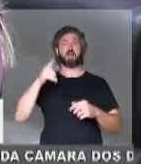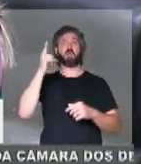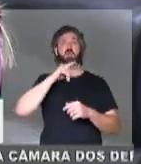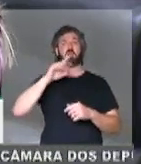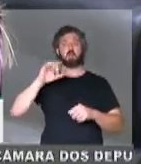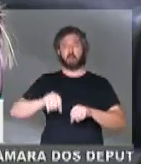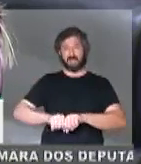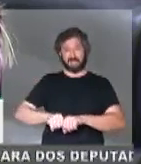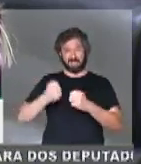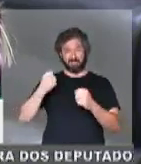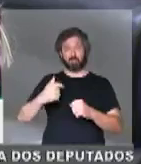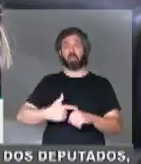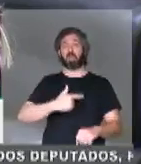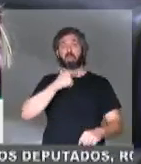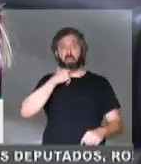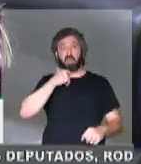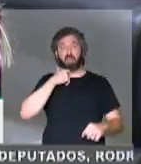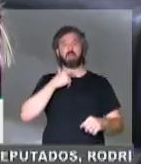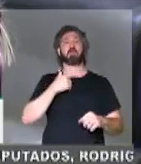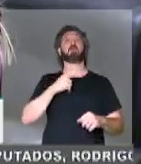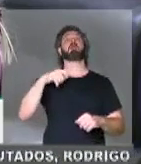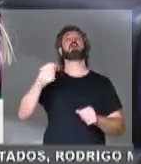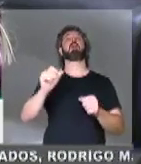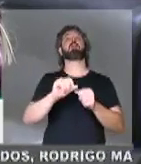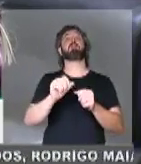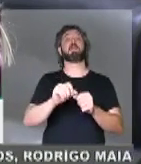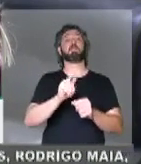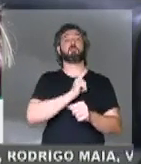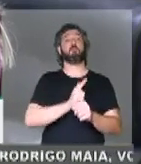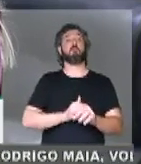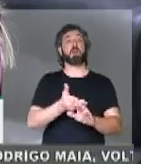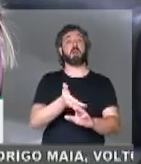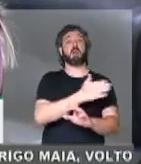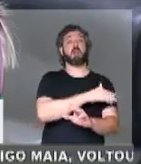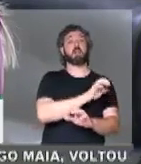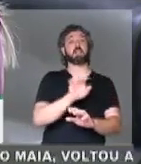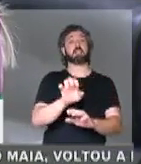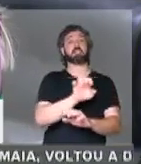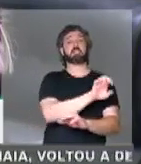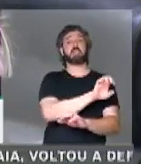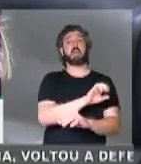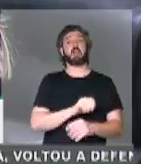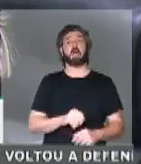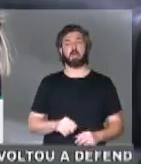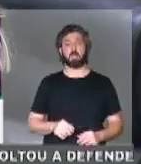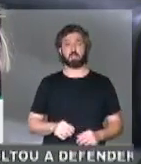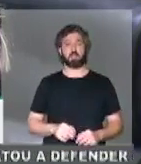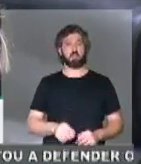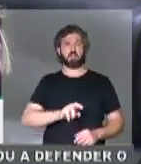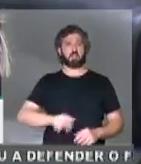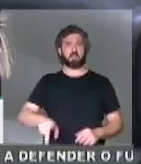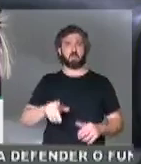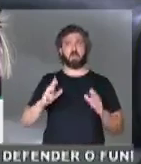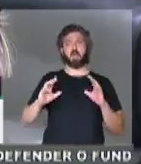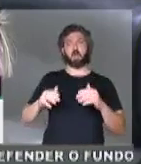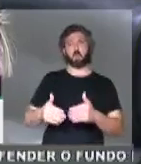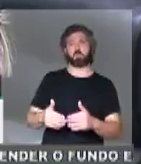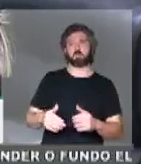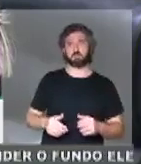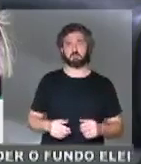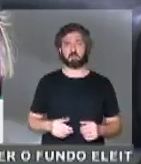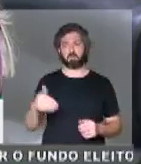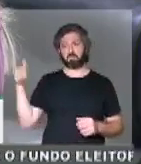esses roubos que foram os governos anteriores da esquerda e não em comissão